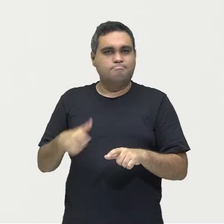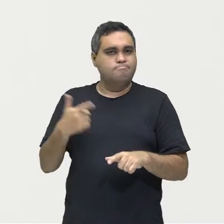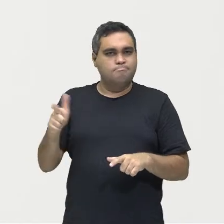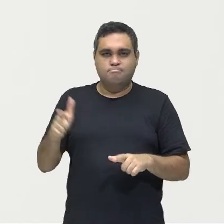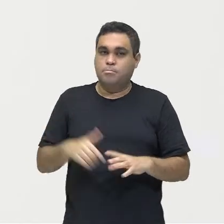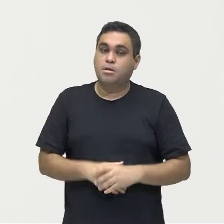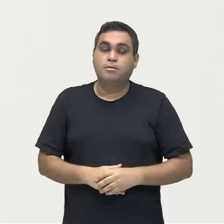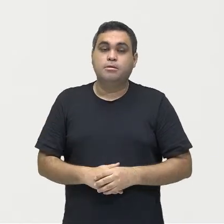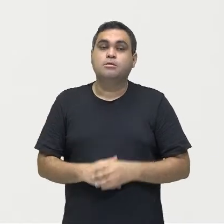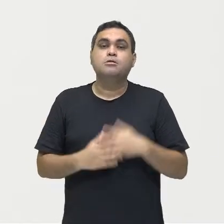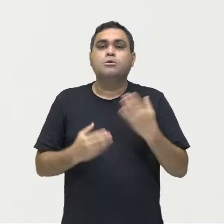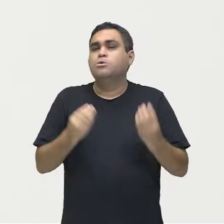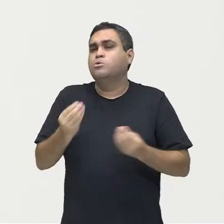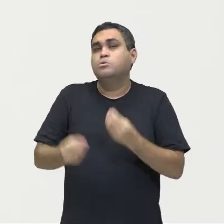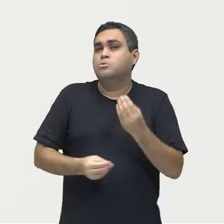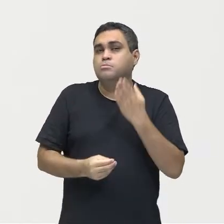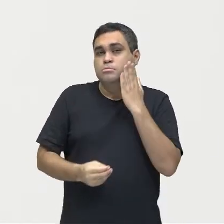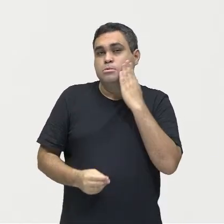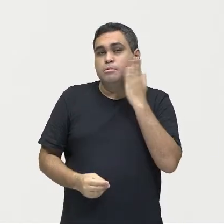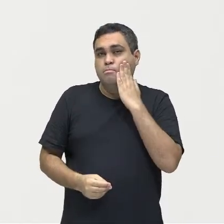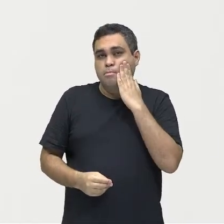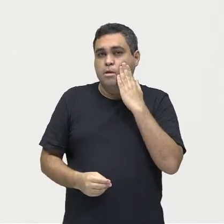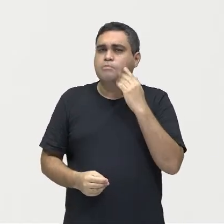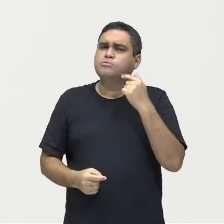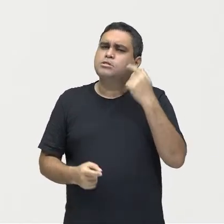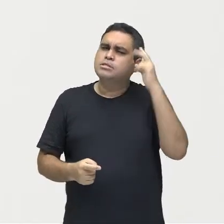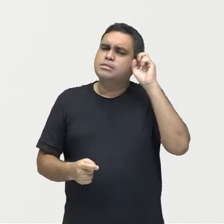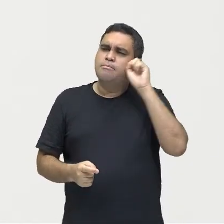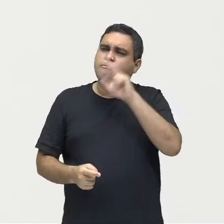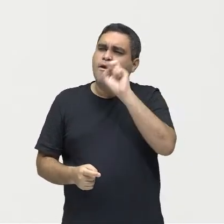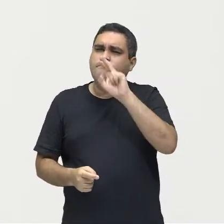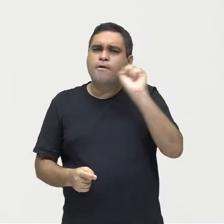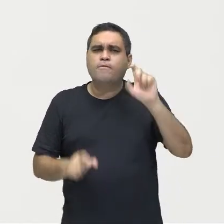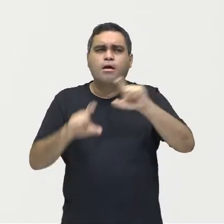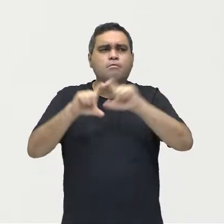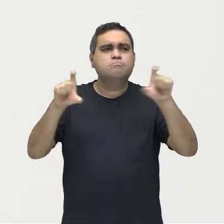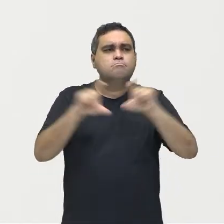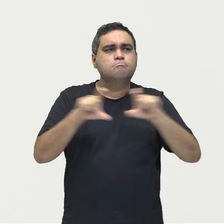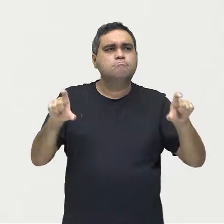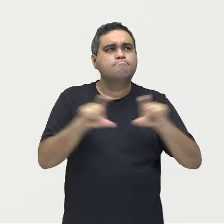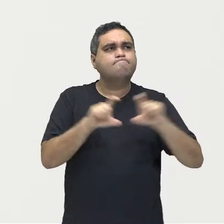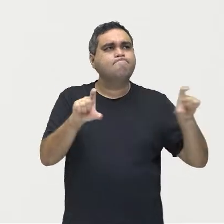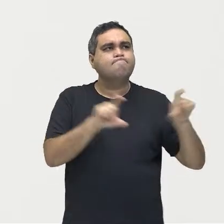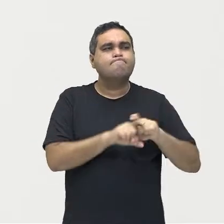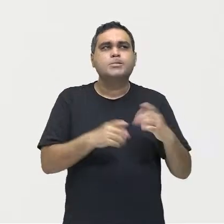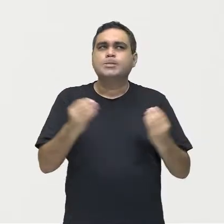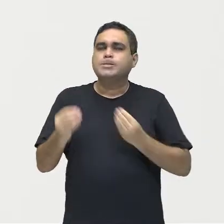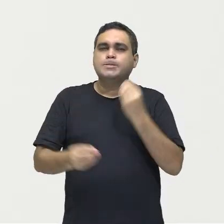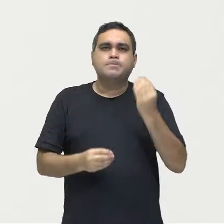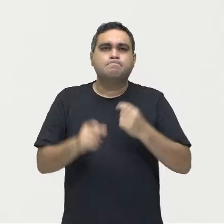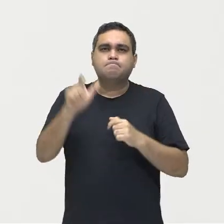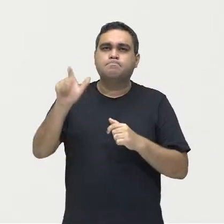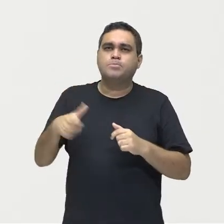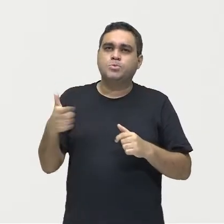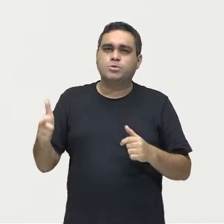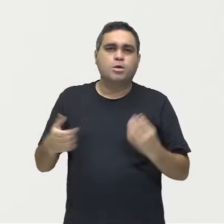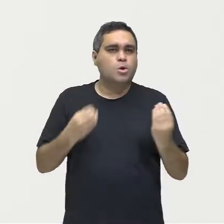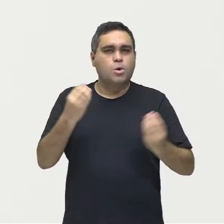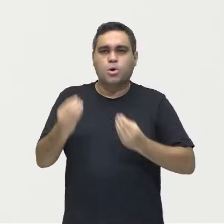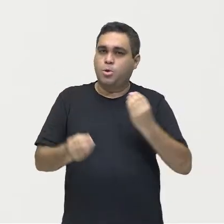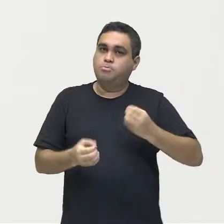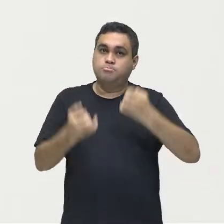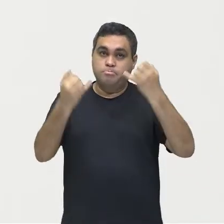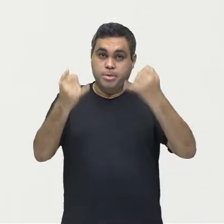as situações mais comuns que você vai encontrar para essa oração constituída apenas